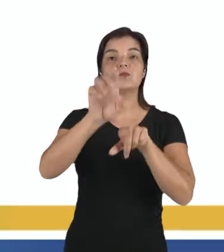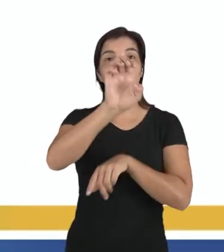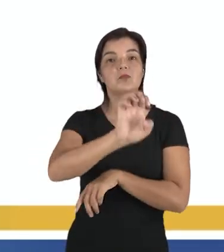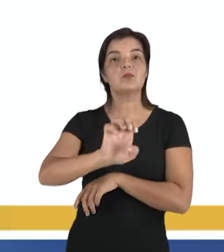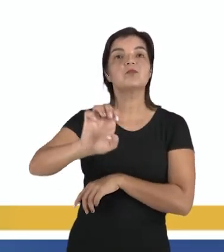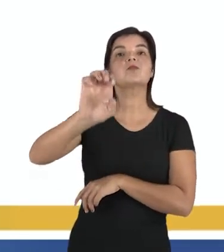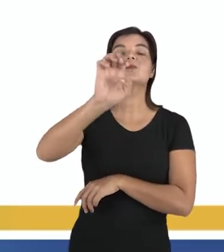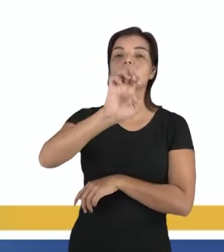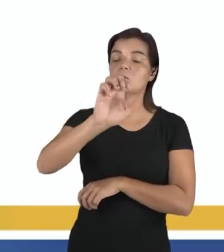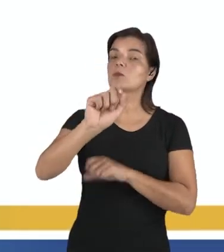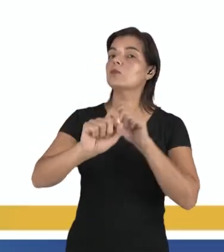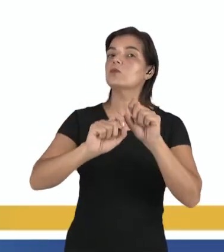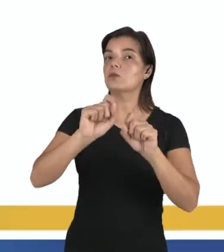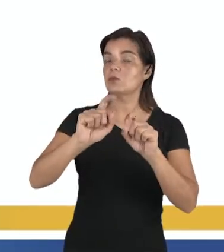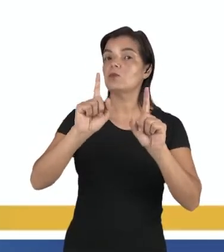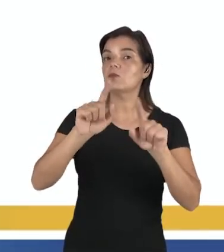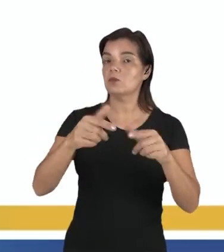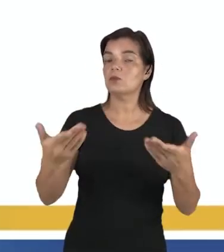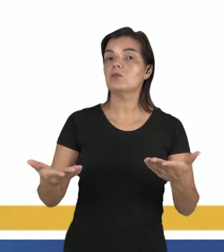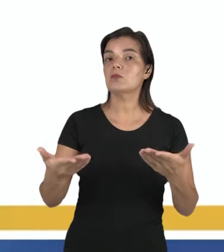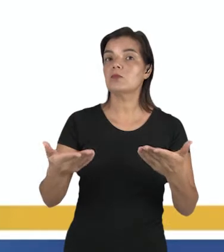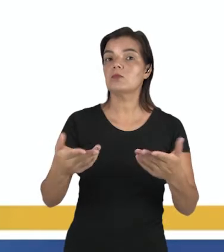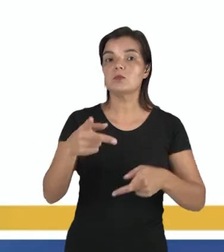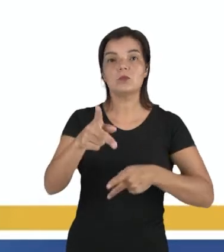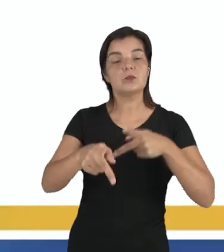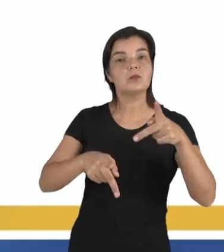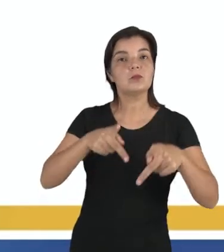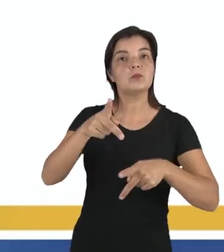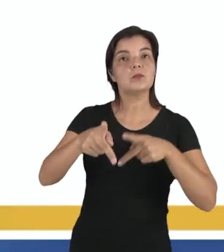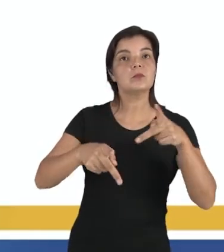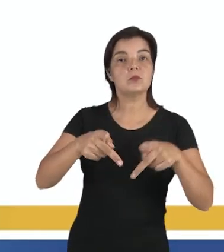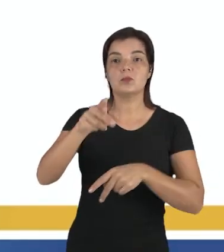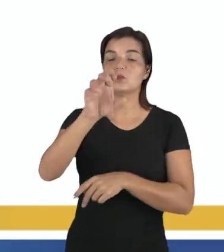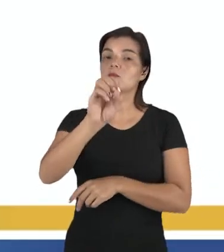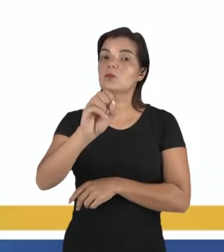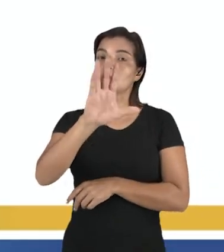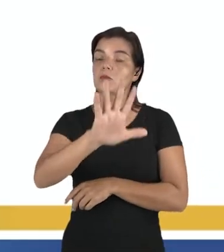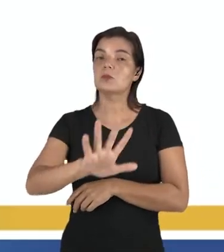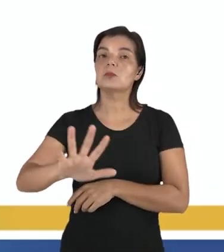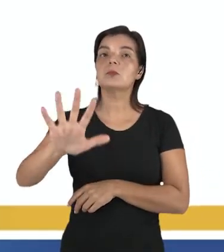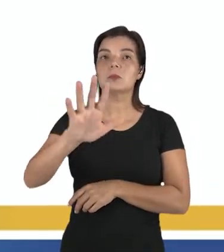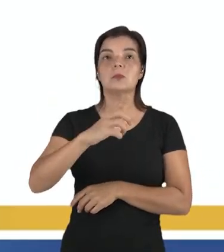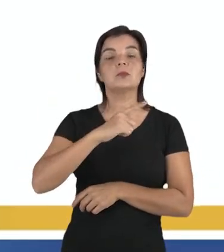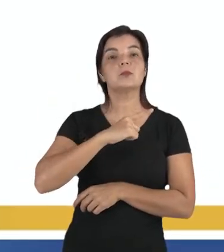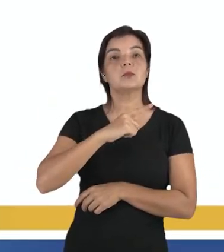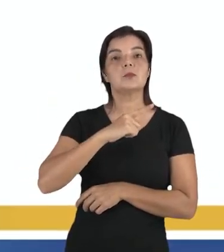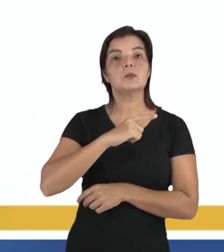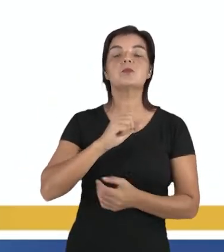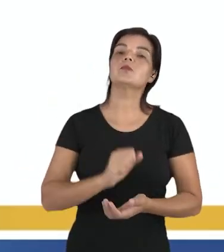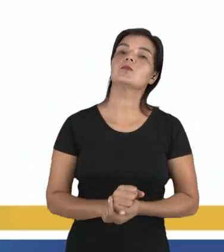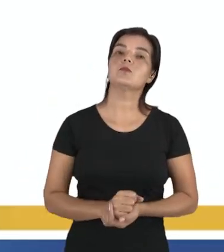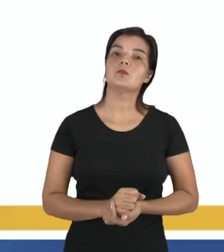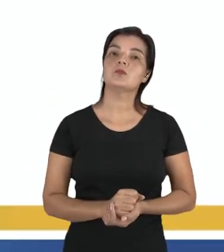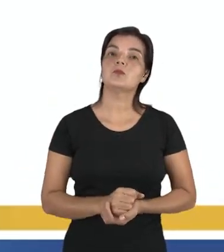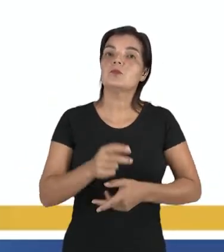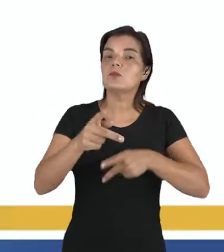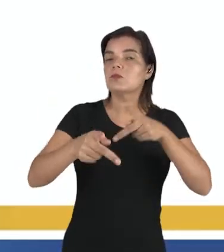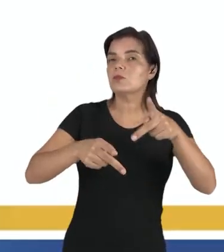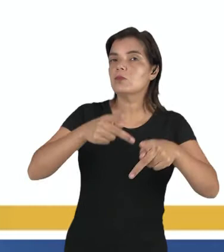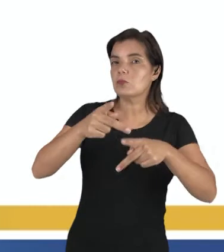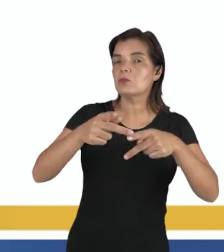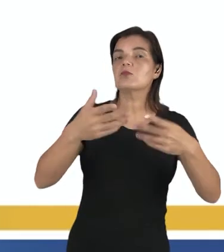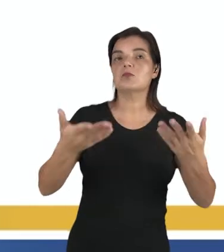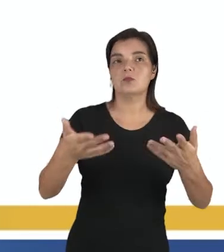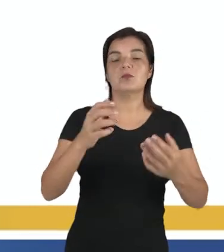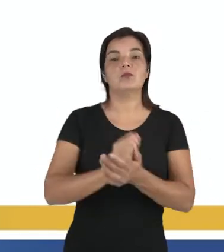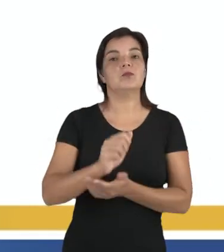de uma parte da Europa que ela é muito povoada, tá? Então, a gente vai ter aí um povoamento muito grande